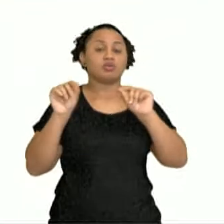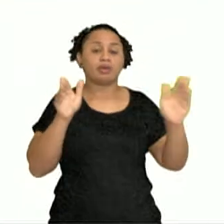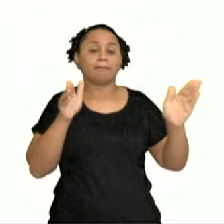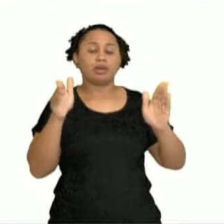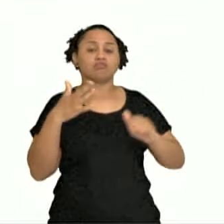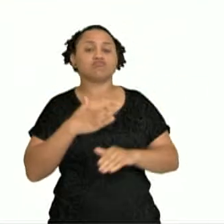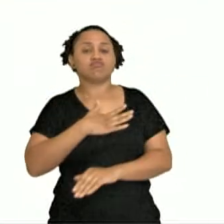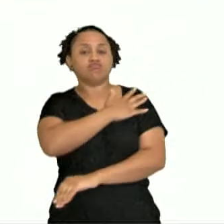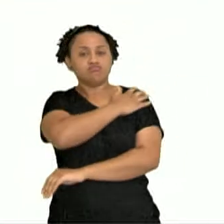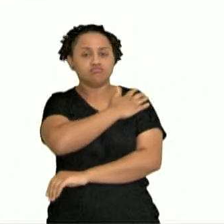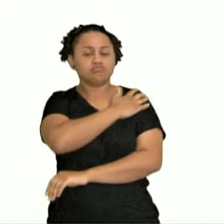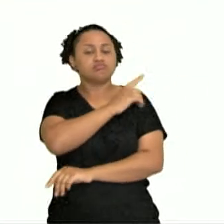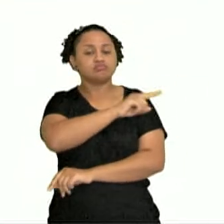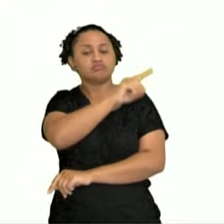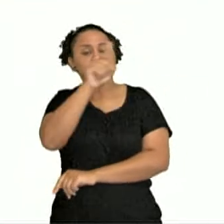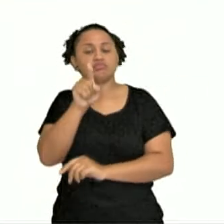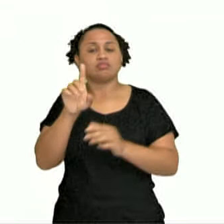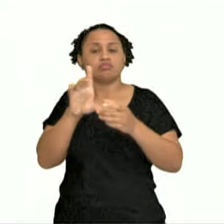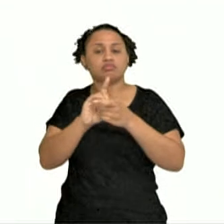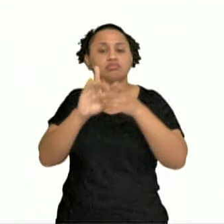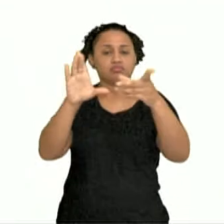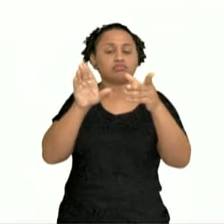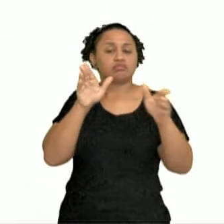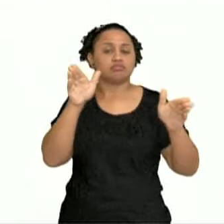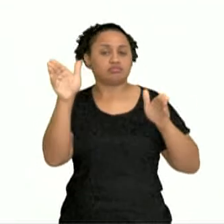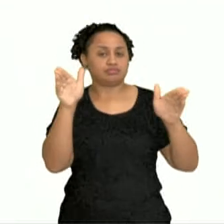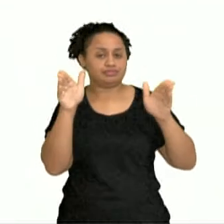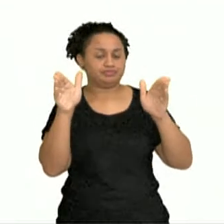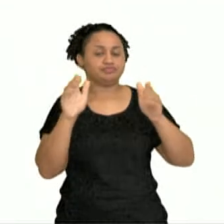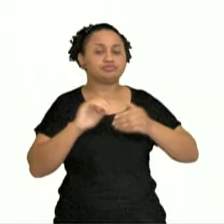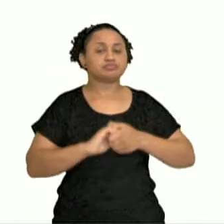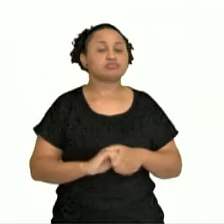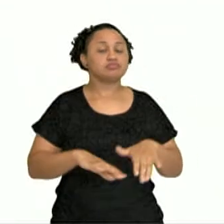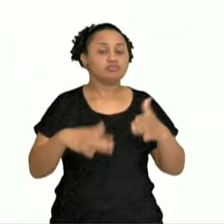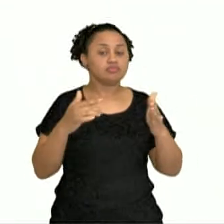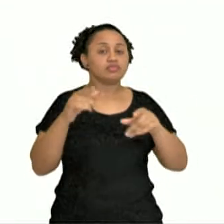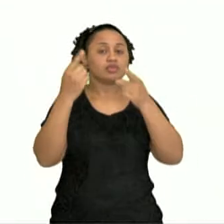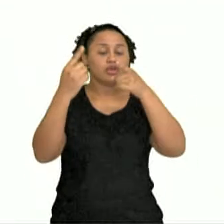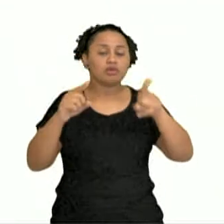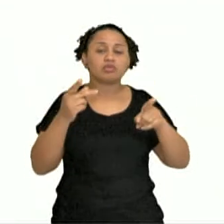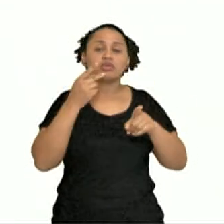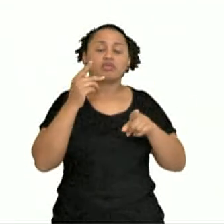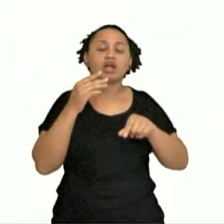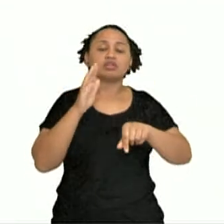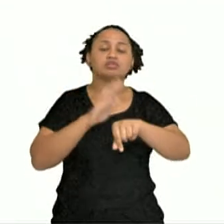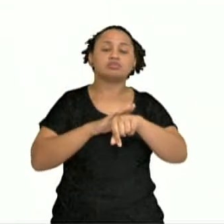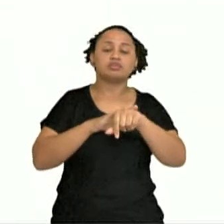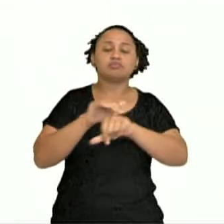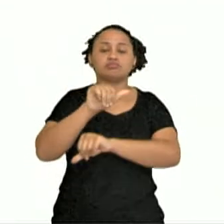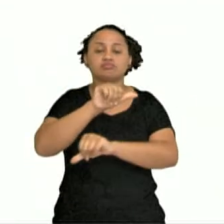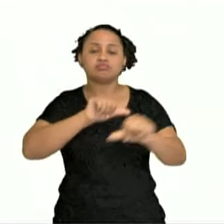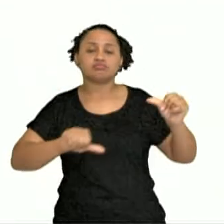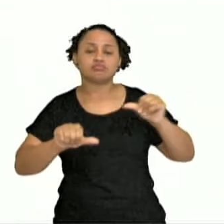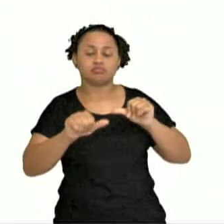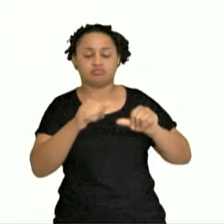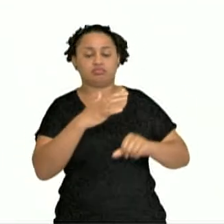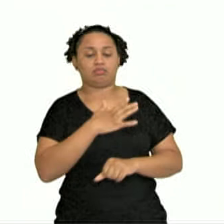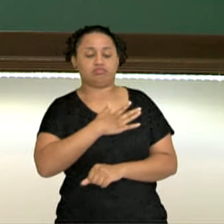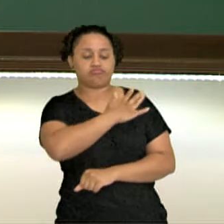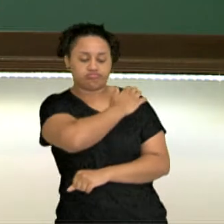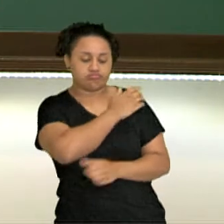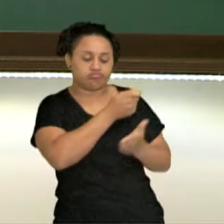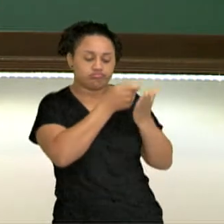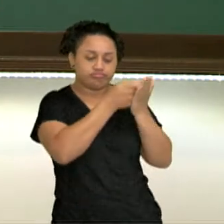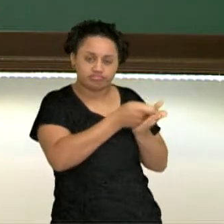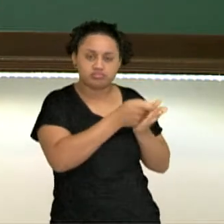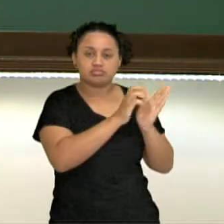militar para a democracia nesse momento. Então, essa música fala um pouquinho sobre o momento de transição o regime